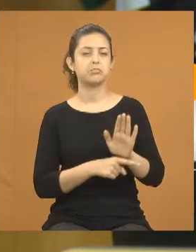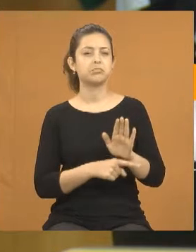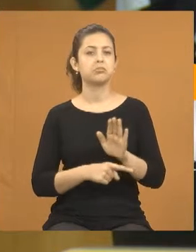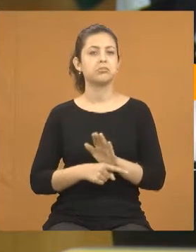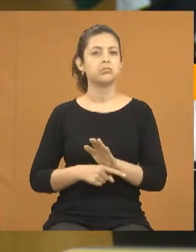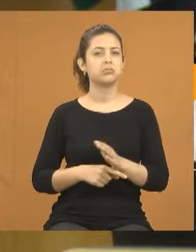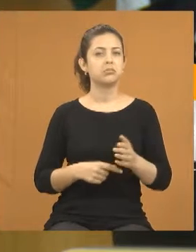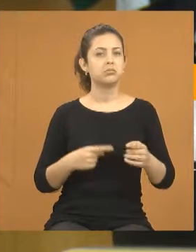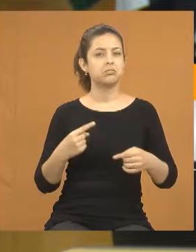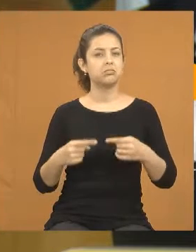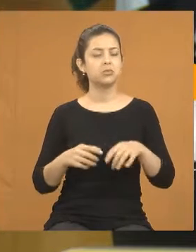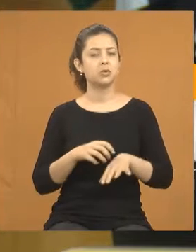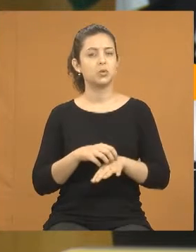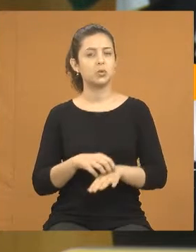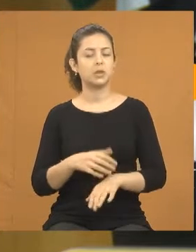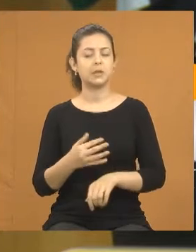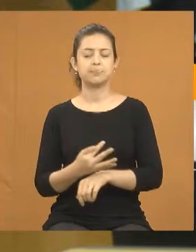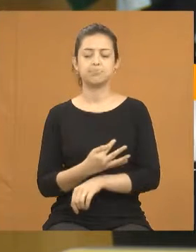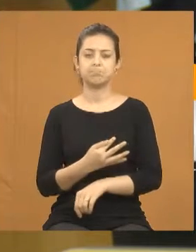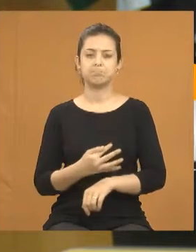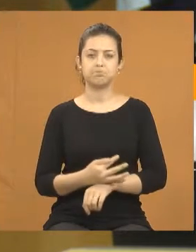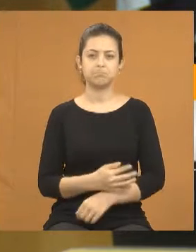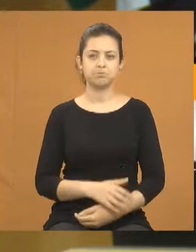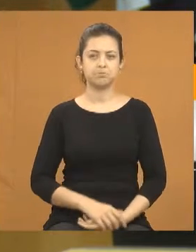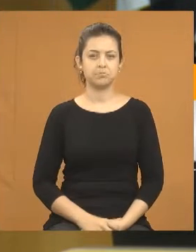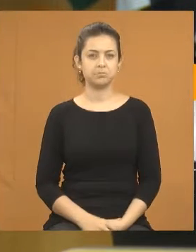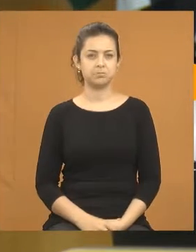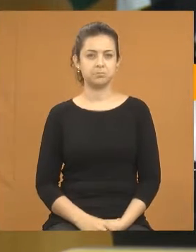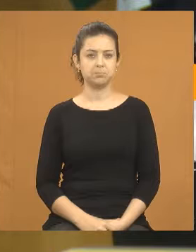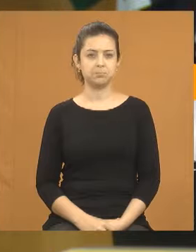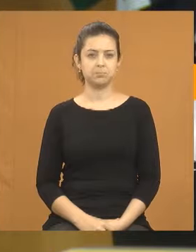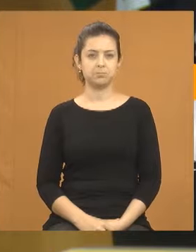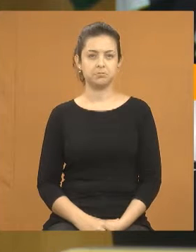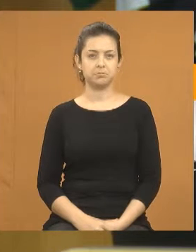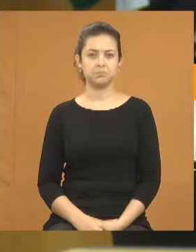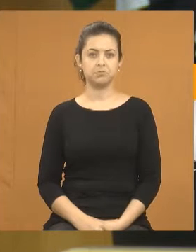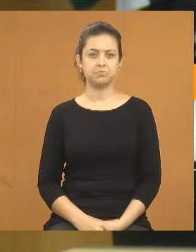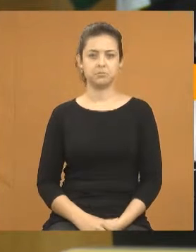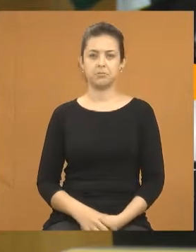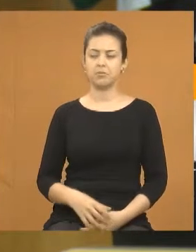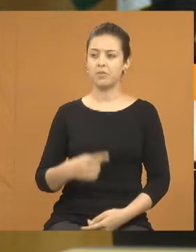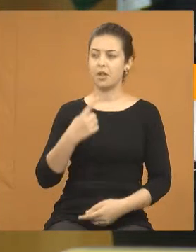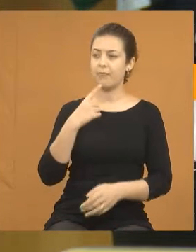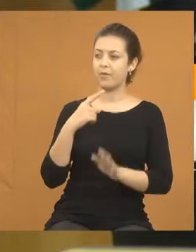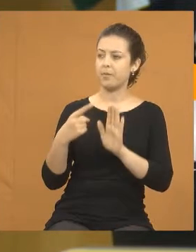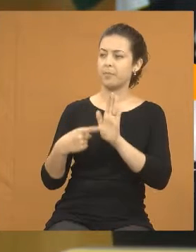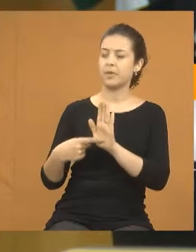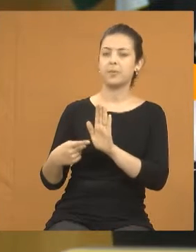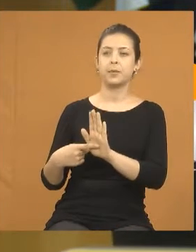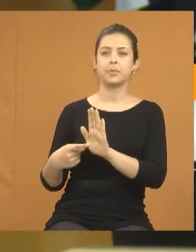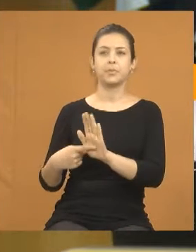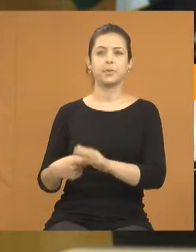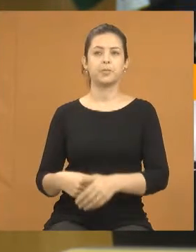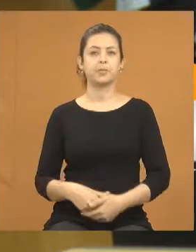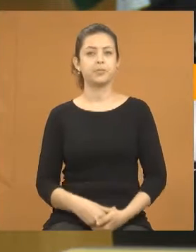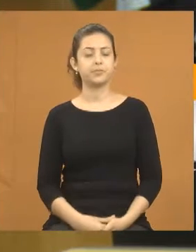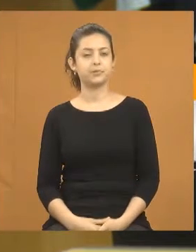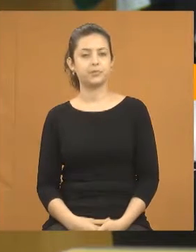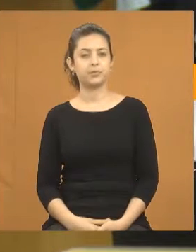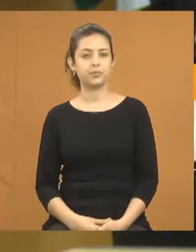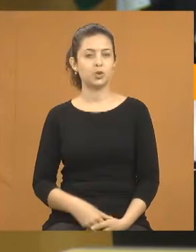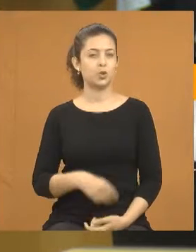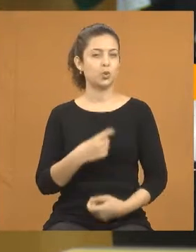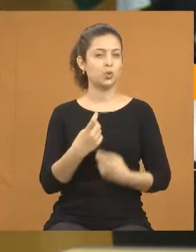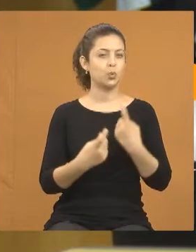transporte e o povo já não aguenta mais. Eu fiz reivindicação de